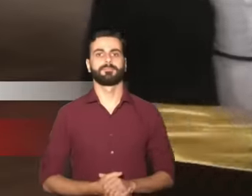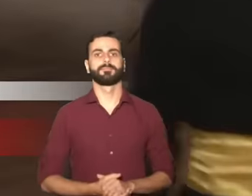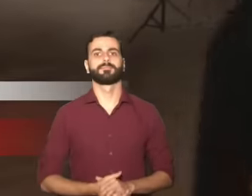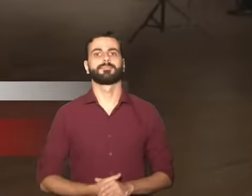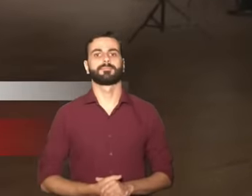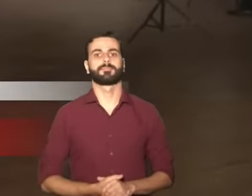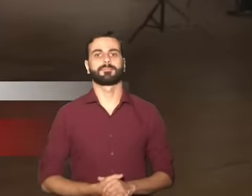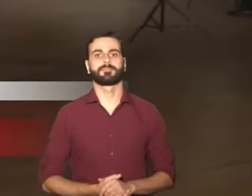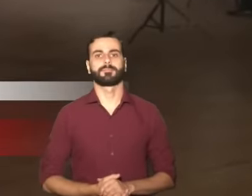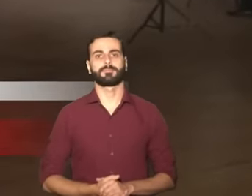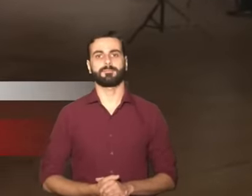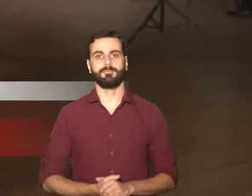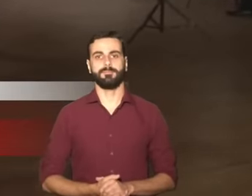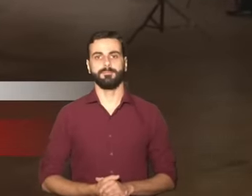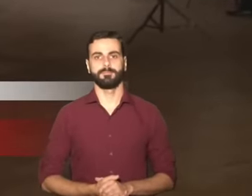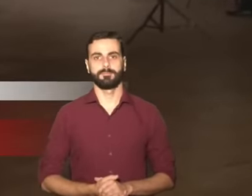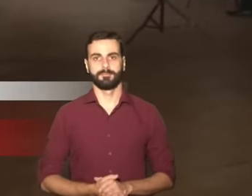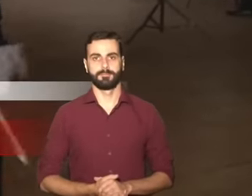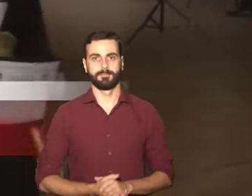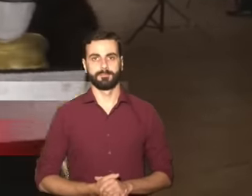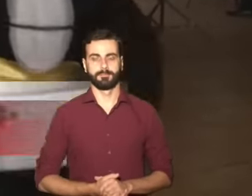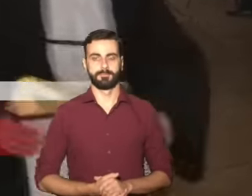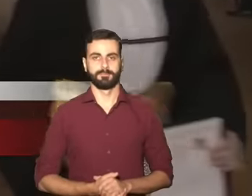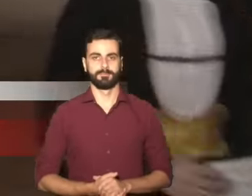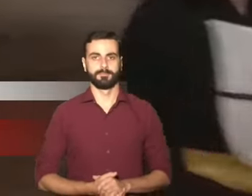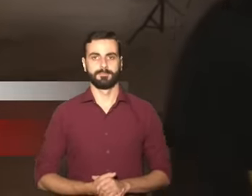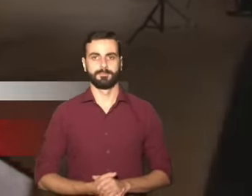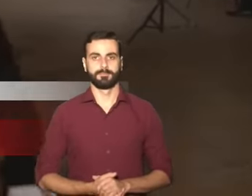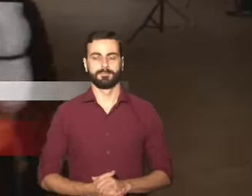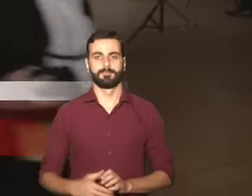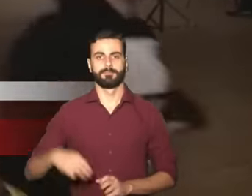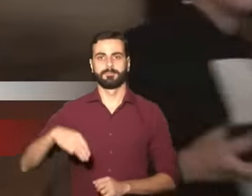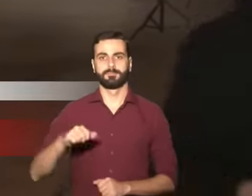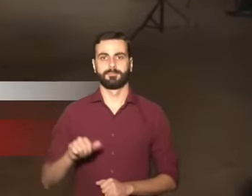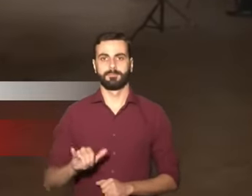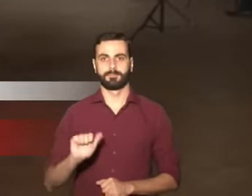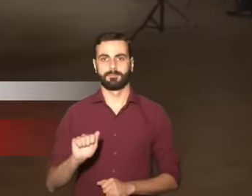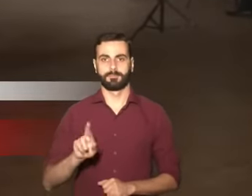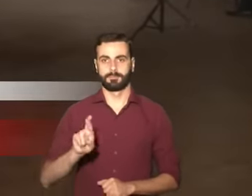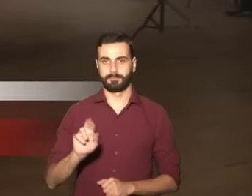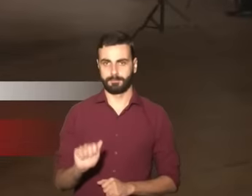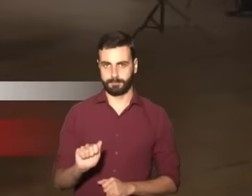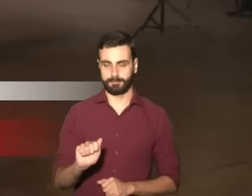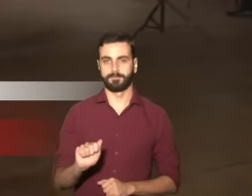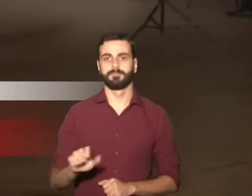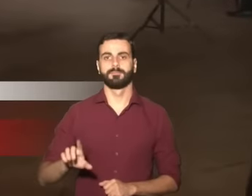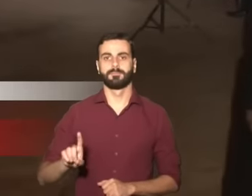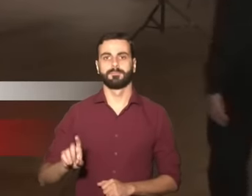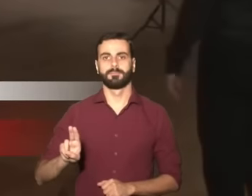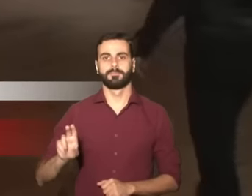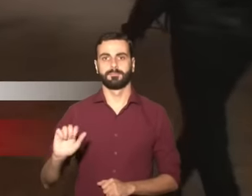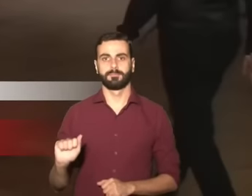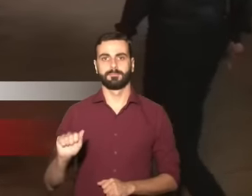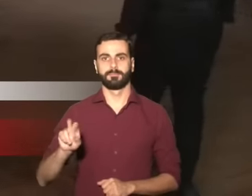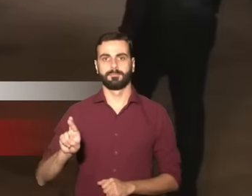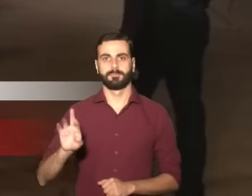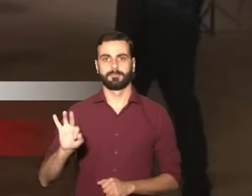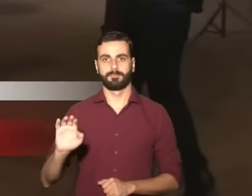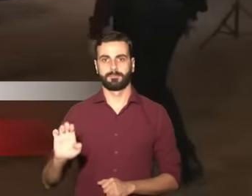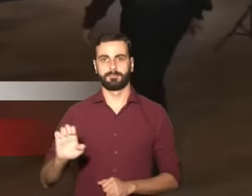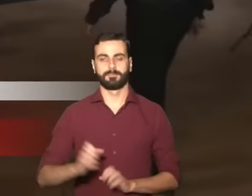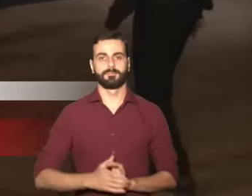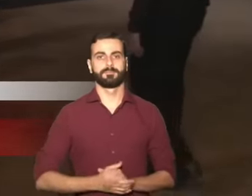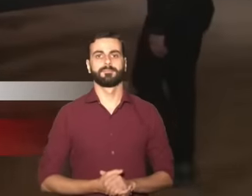Maiara, Mayala Duarte Perigolo.